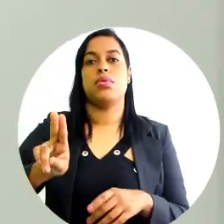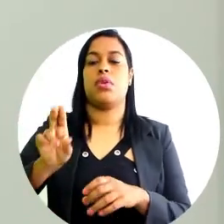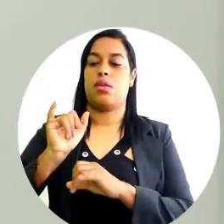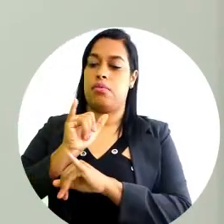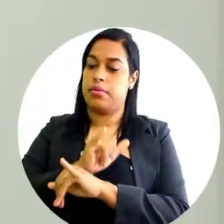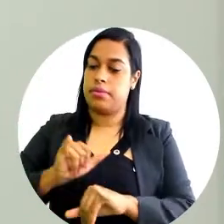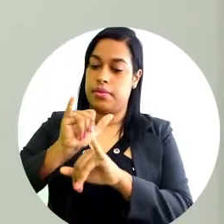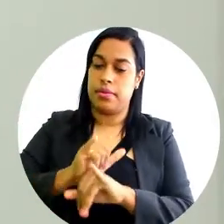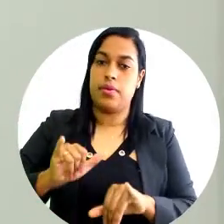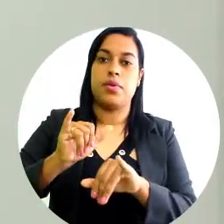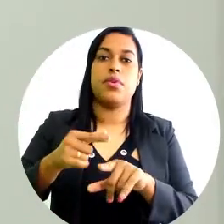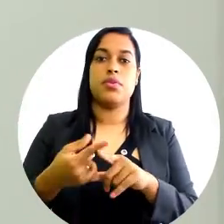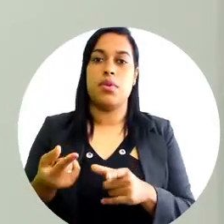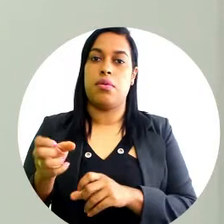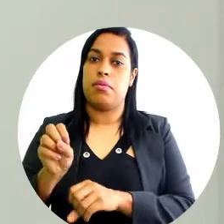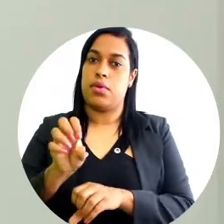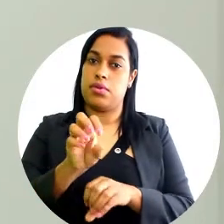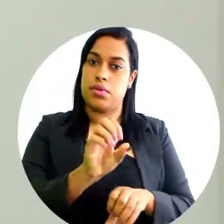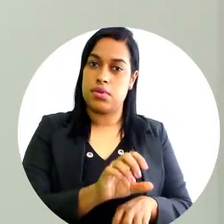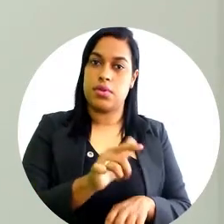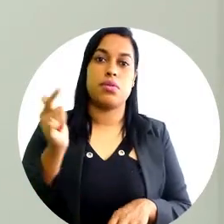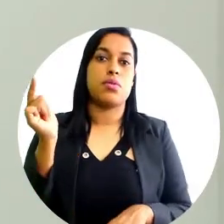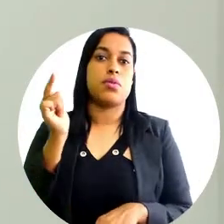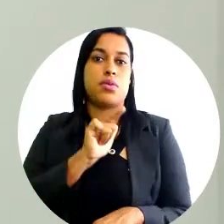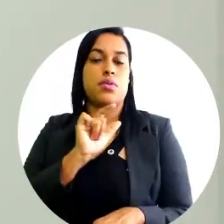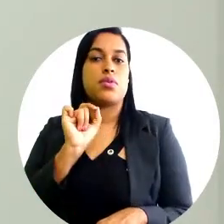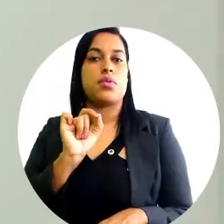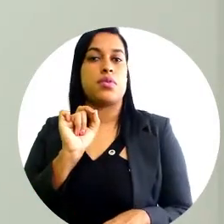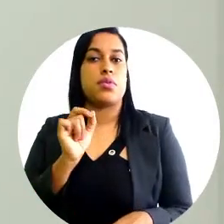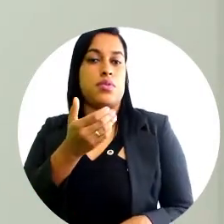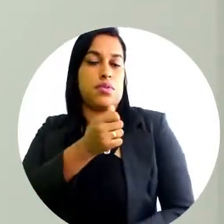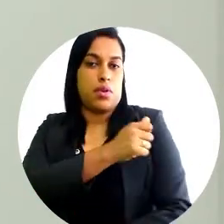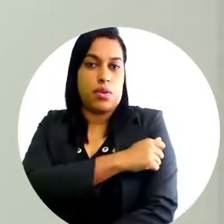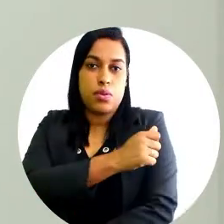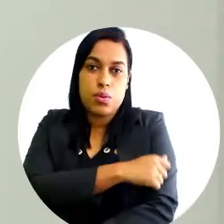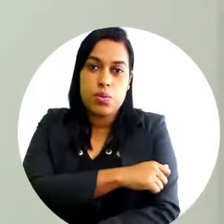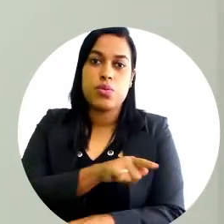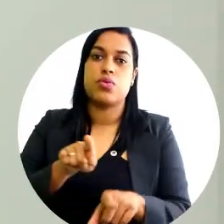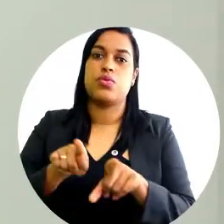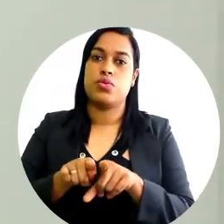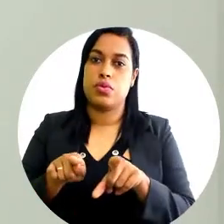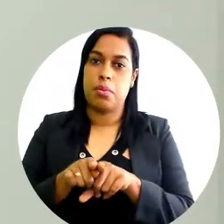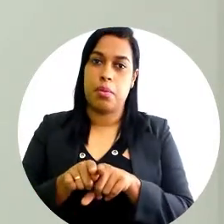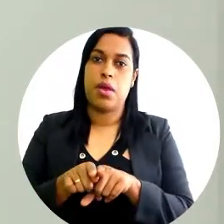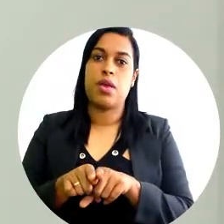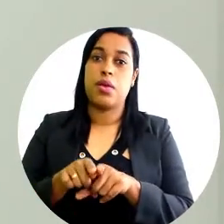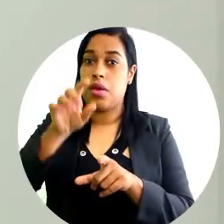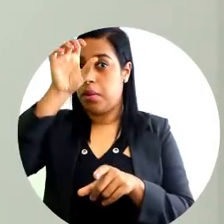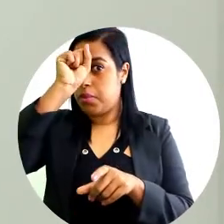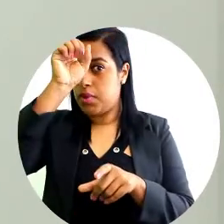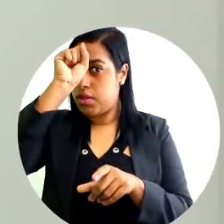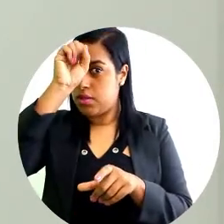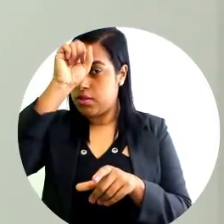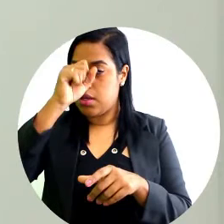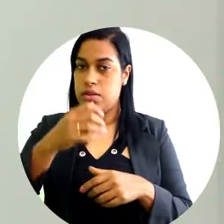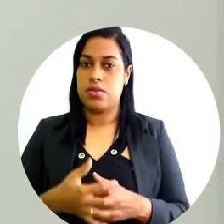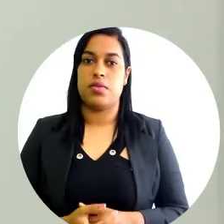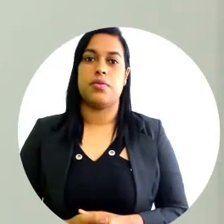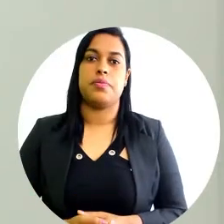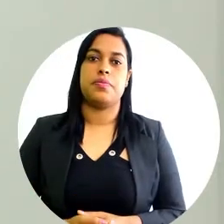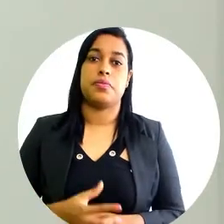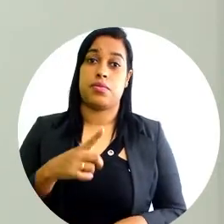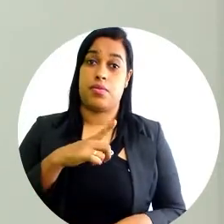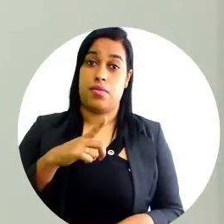uma transposição didática, tentando alcançar os seus estudantes com expectativas de